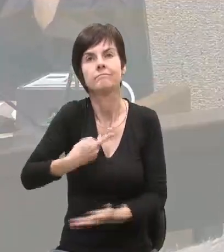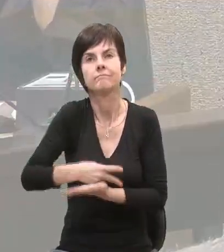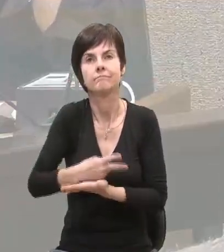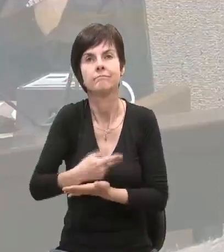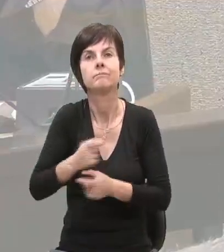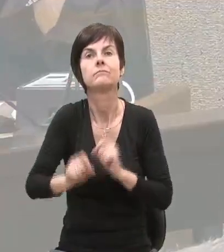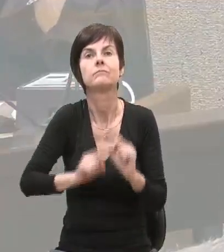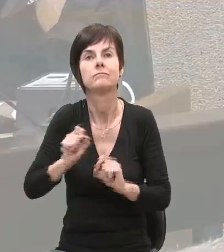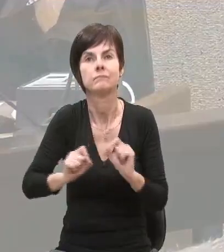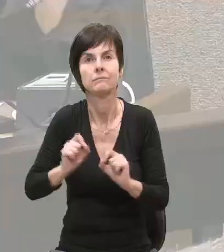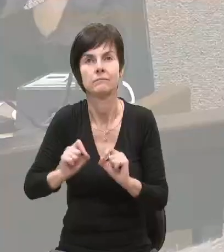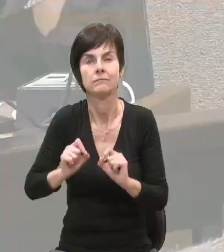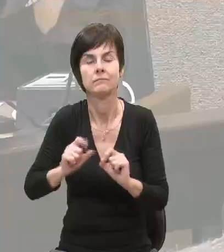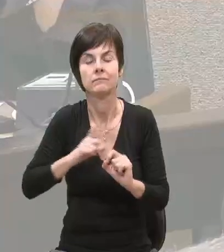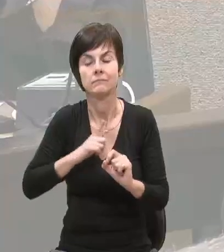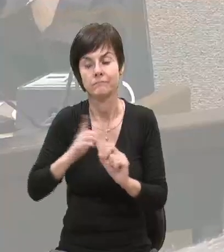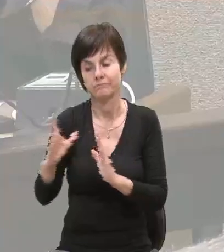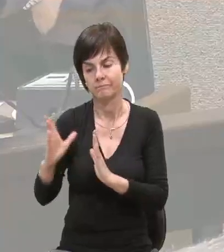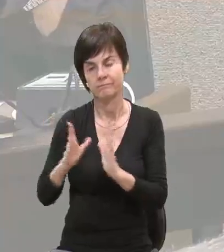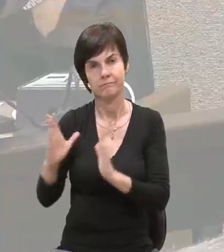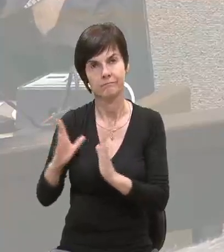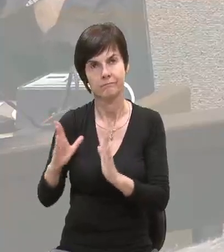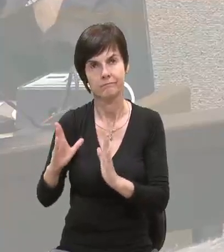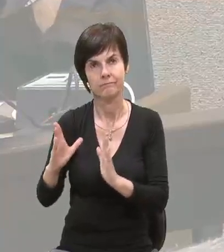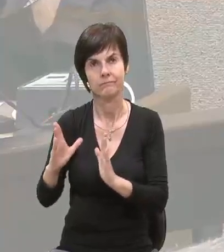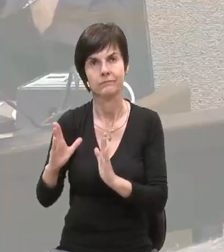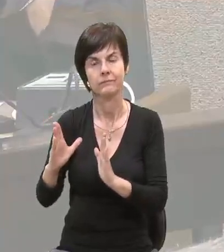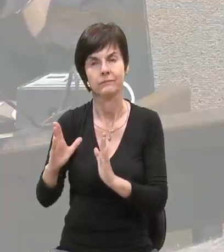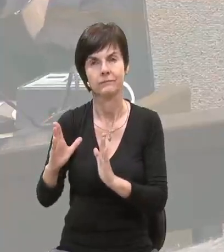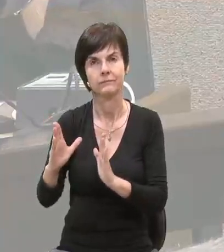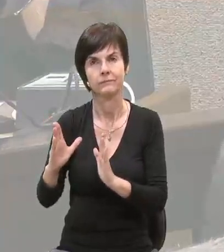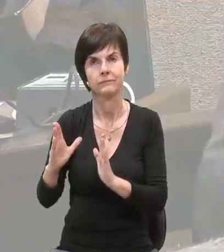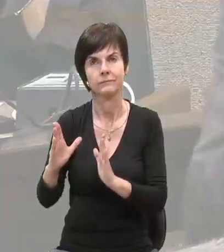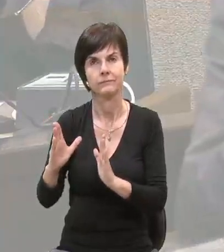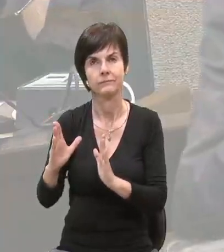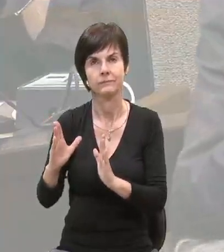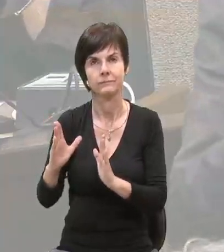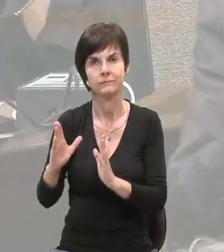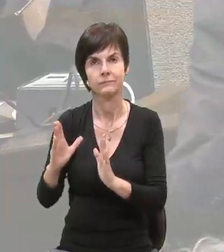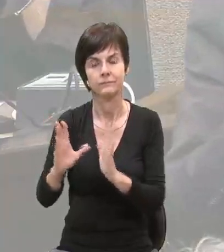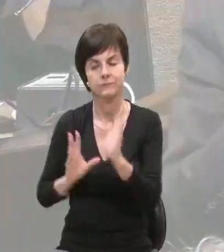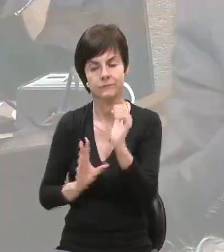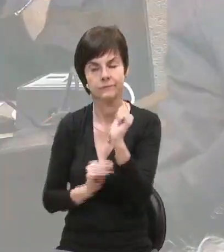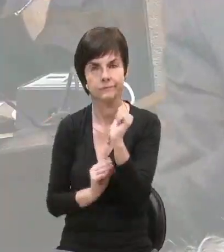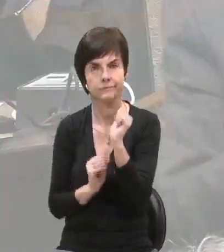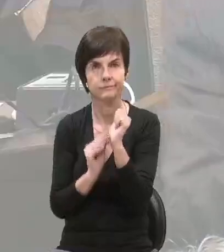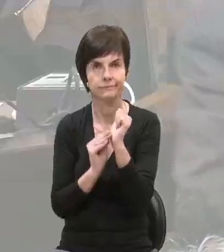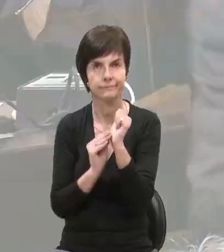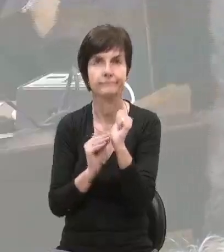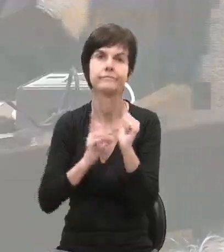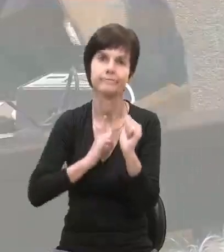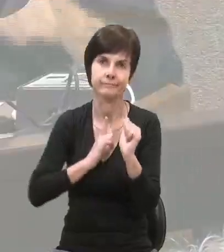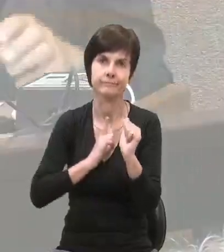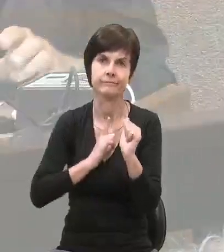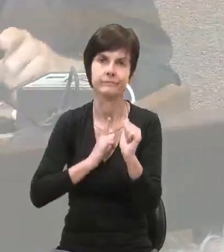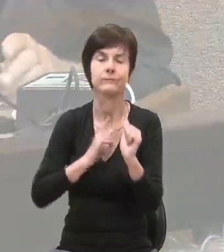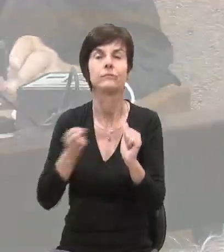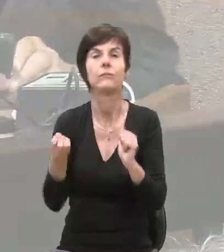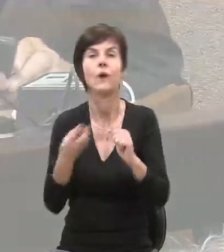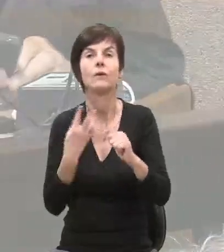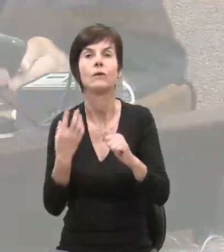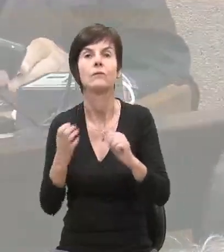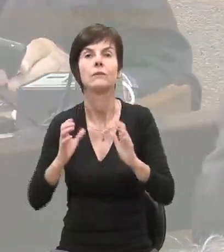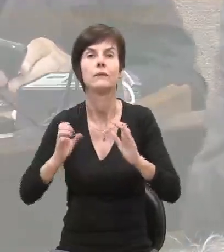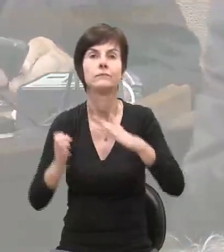termos aí, em um momento onde a situação da desburocratização aconteça, uma nova empresa